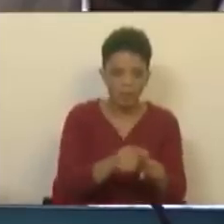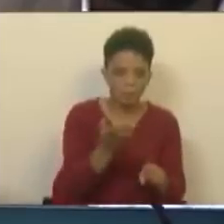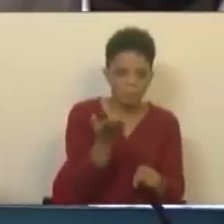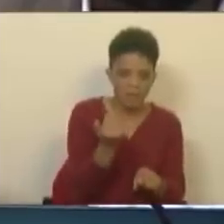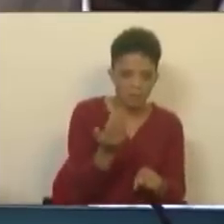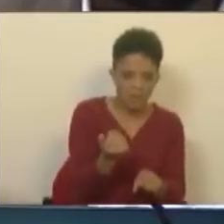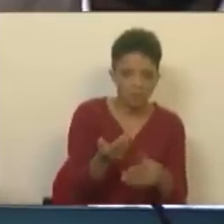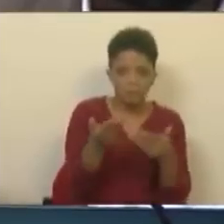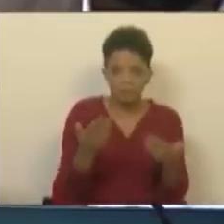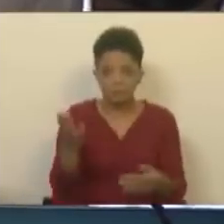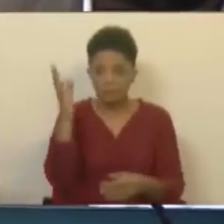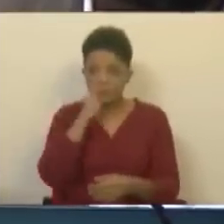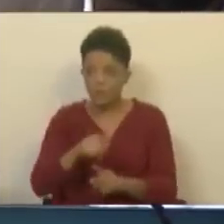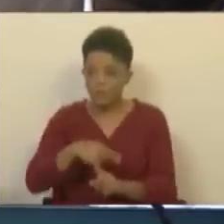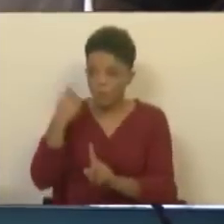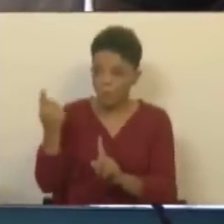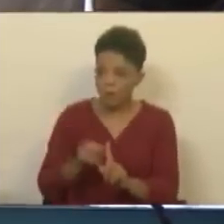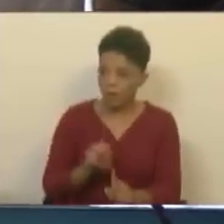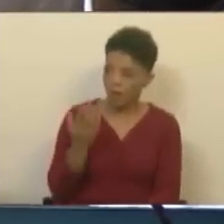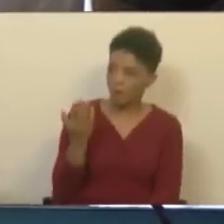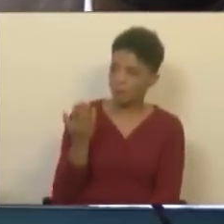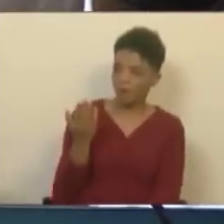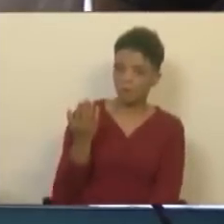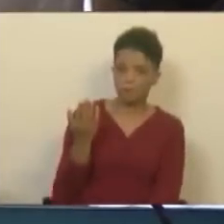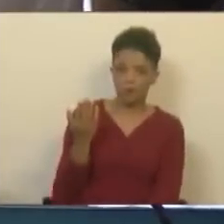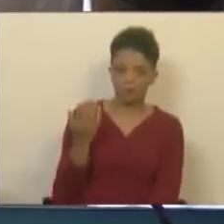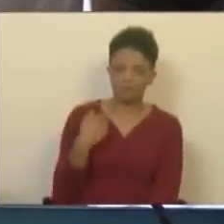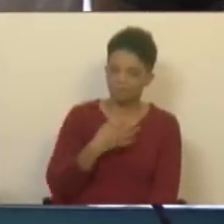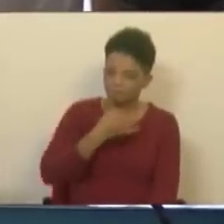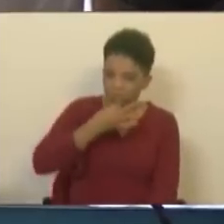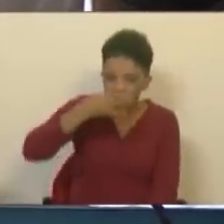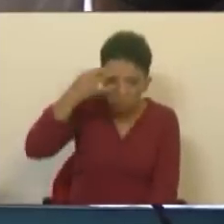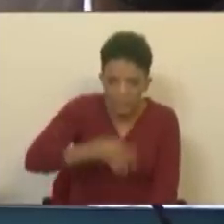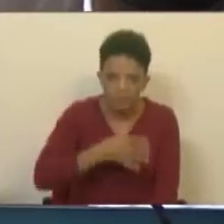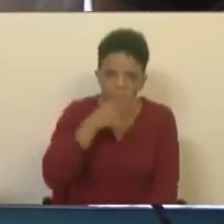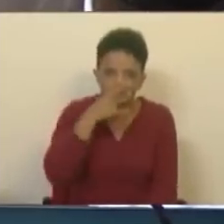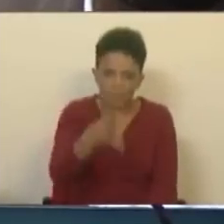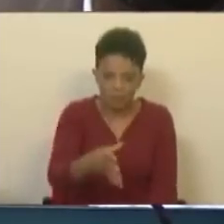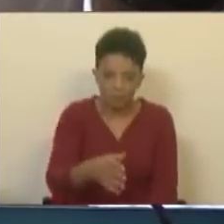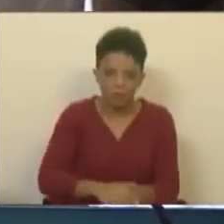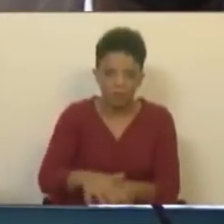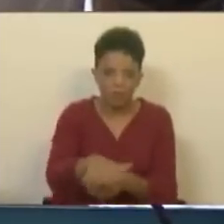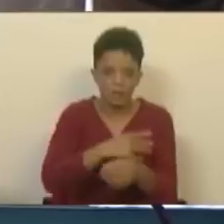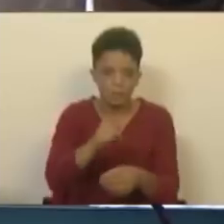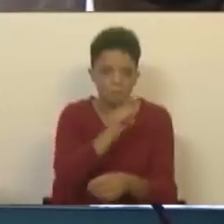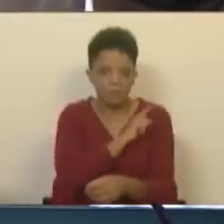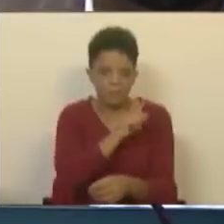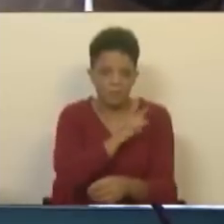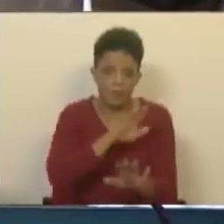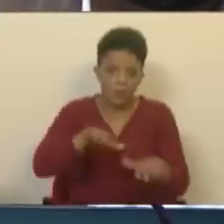degradadas fica um ano à espera eu lhe garanto que haverá no setor privado ou noutros países